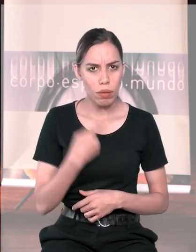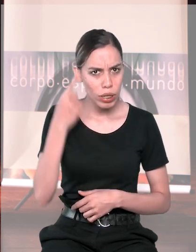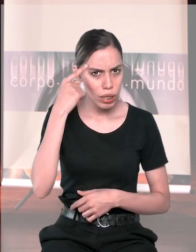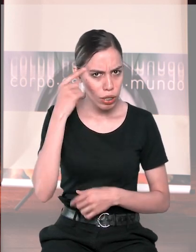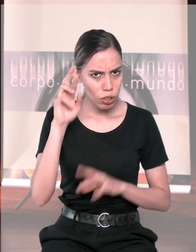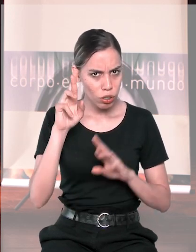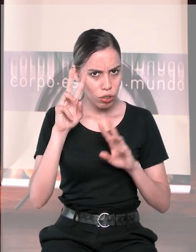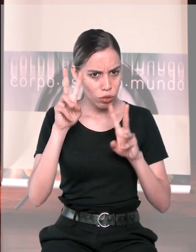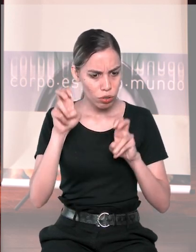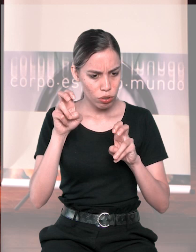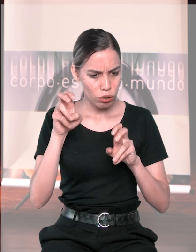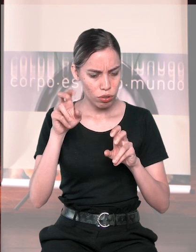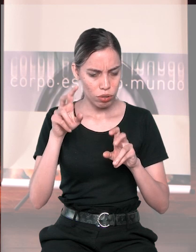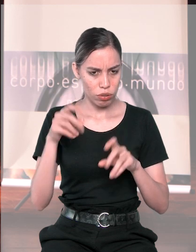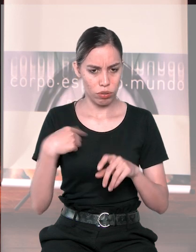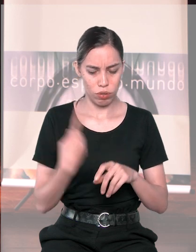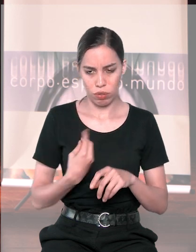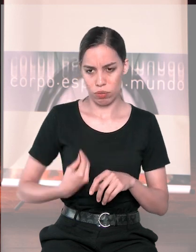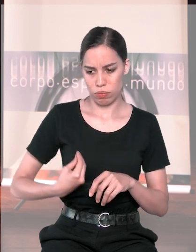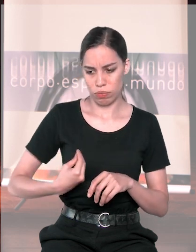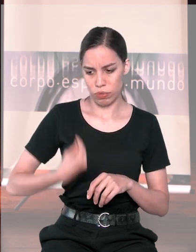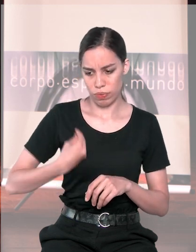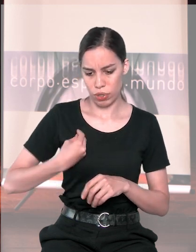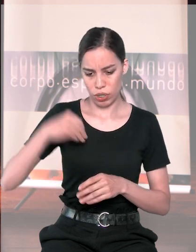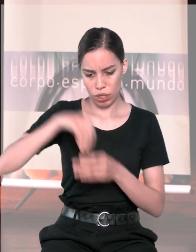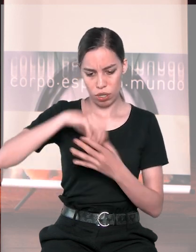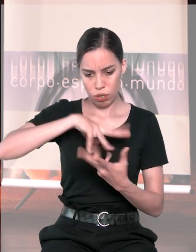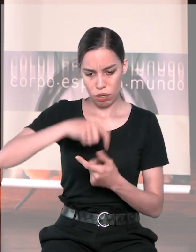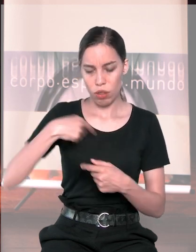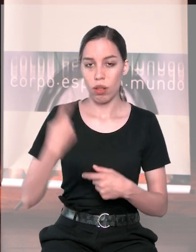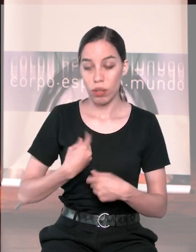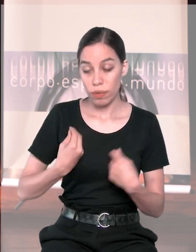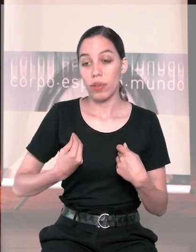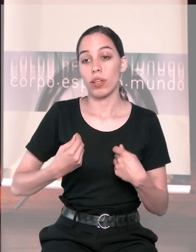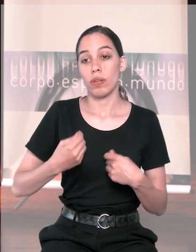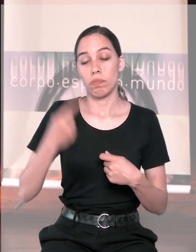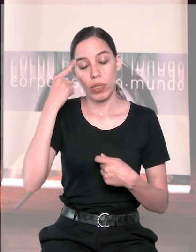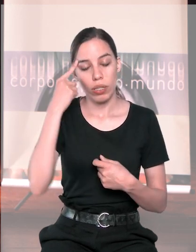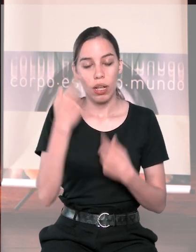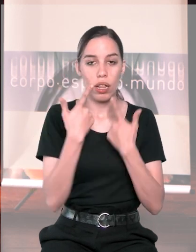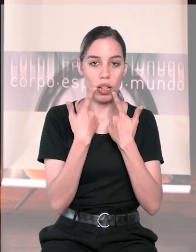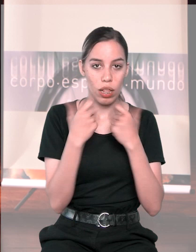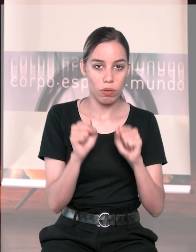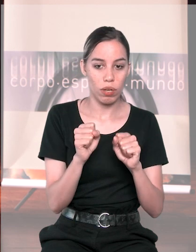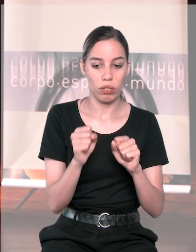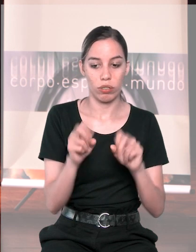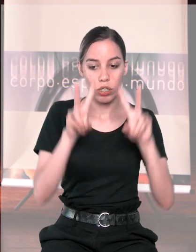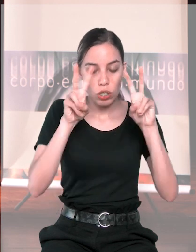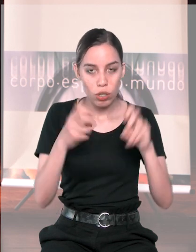sobre o mundo, nós pensamos no mundo e com o mundo, né? Nós pensamos com a linguagem, na linguagem e sobre a